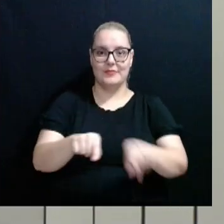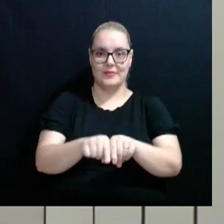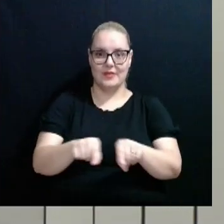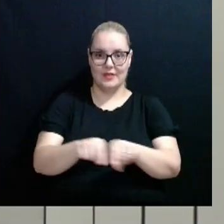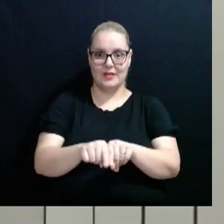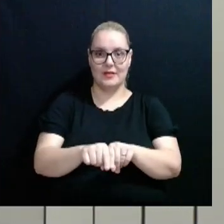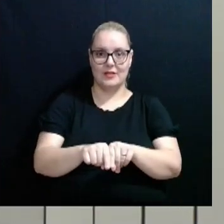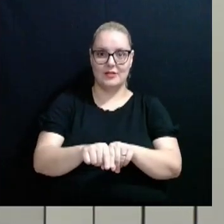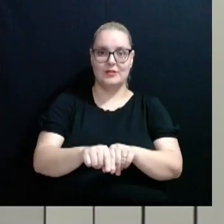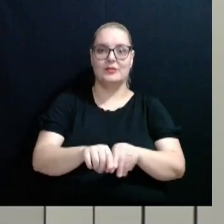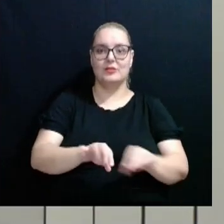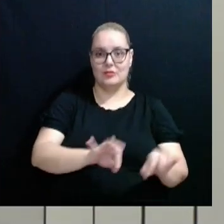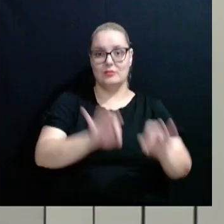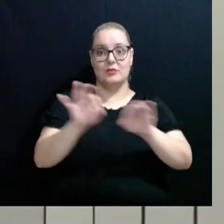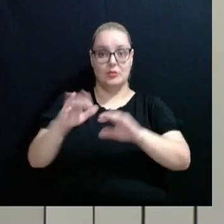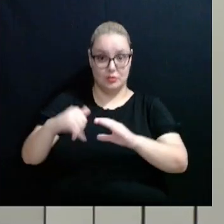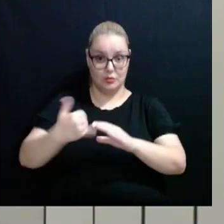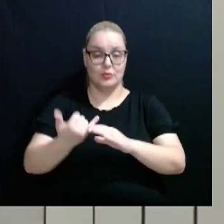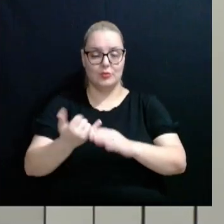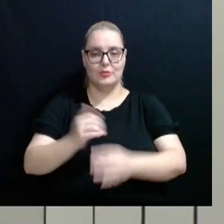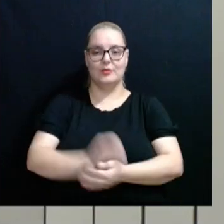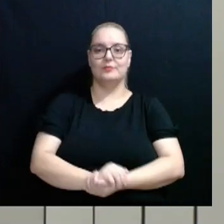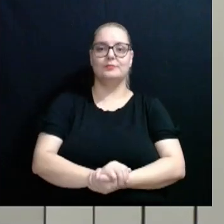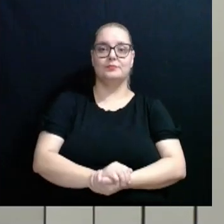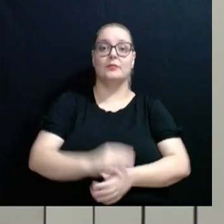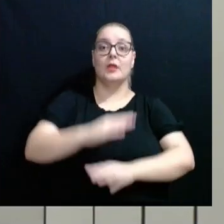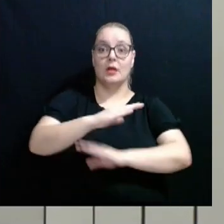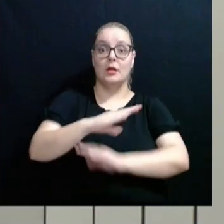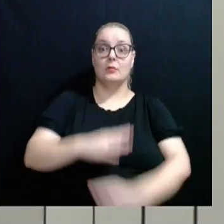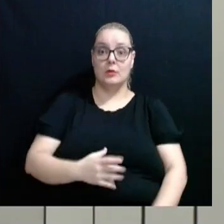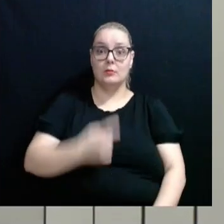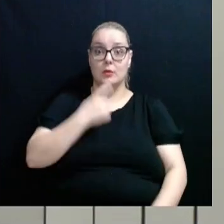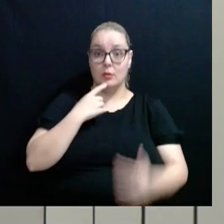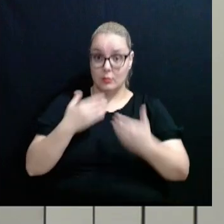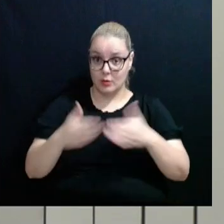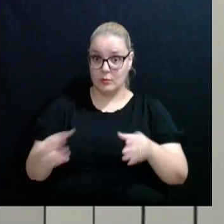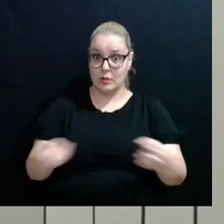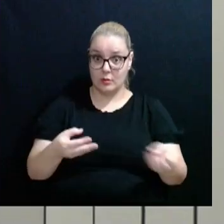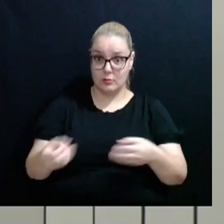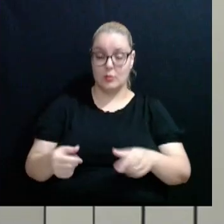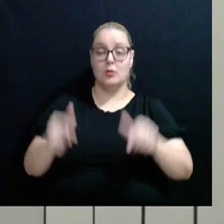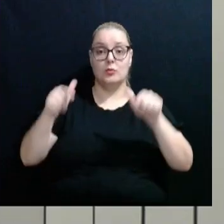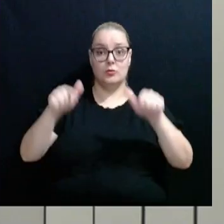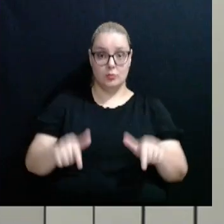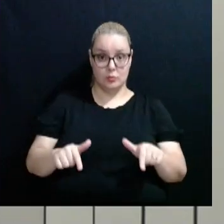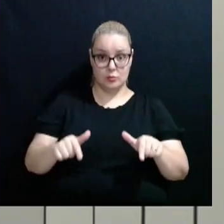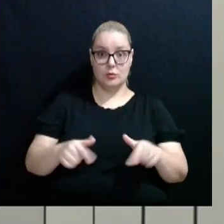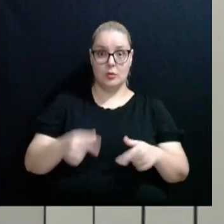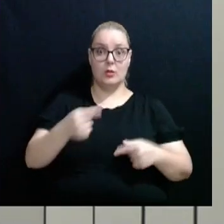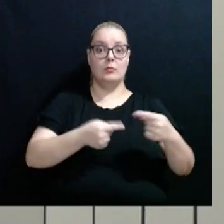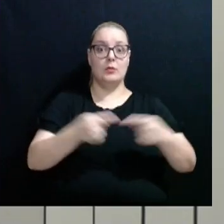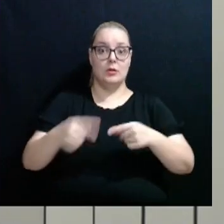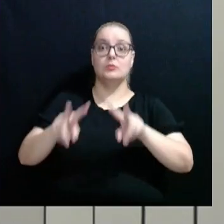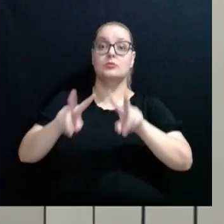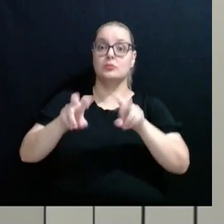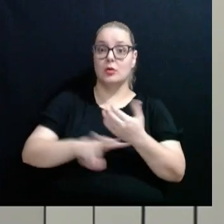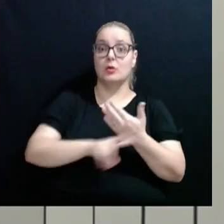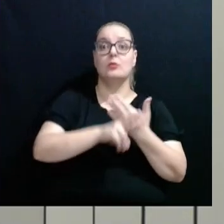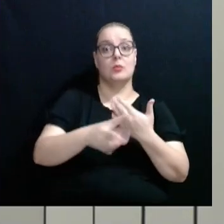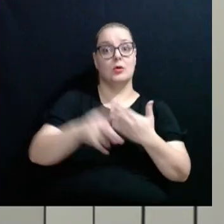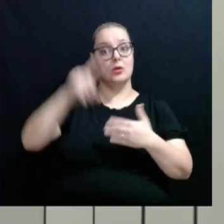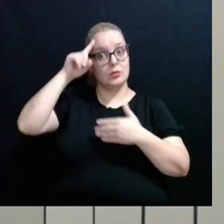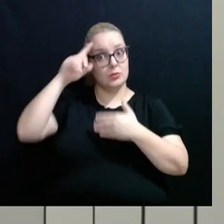no YouTube. E a Câmara Municipal abriu recentemente um espaço para discutir um tema que impacta a rotina de milhares